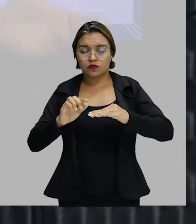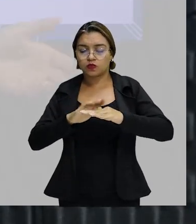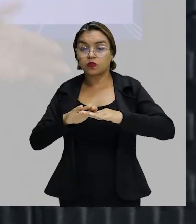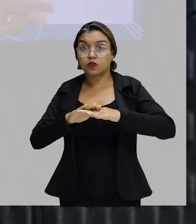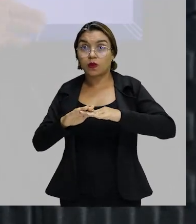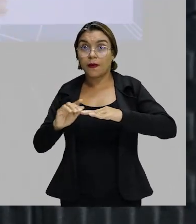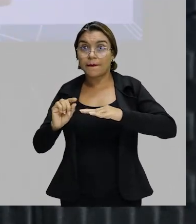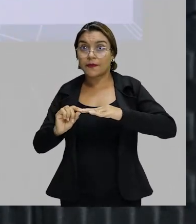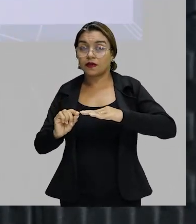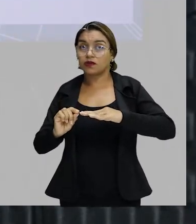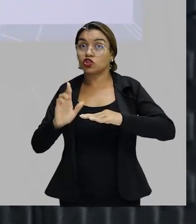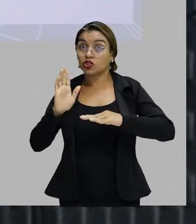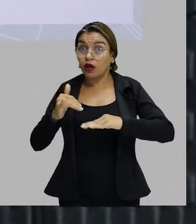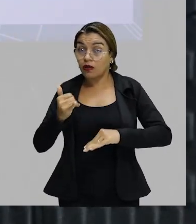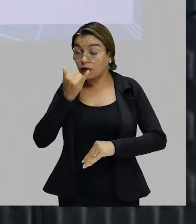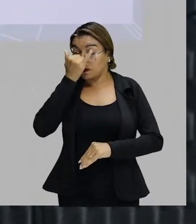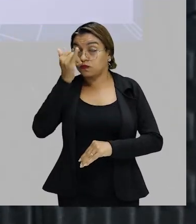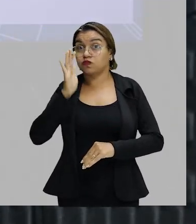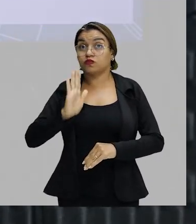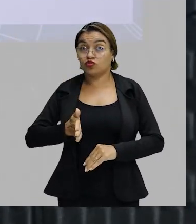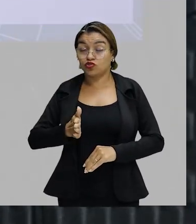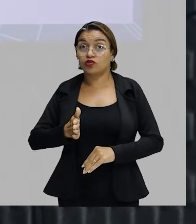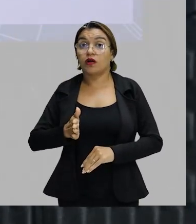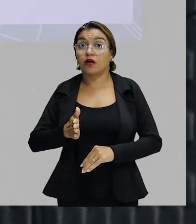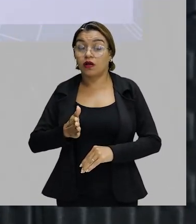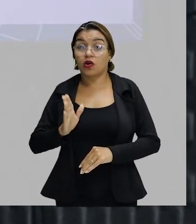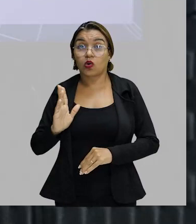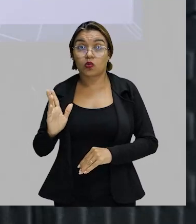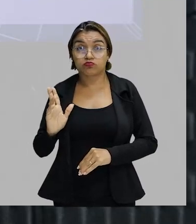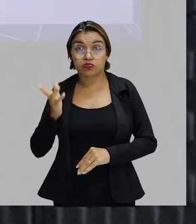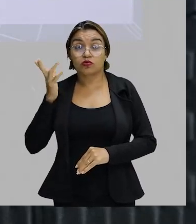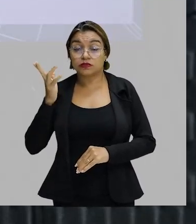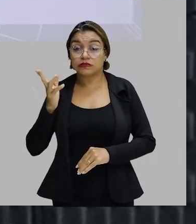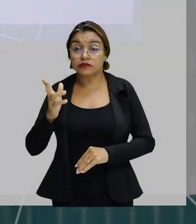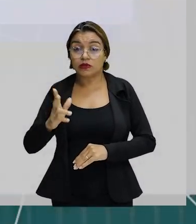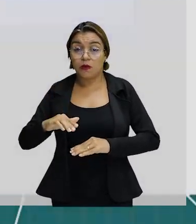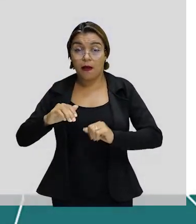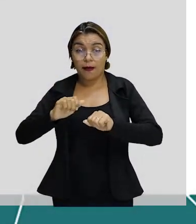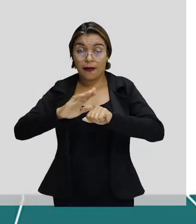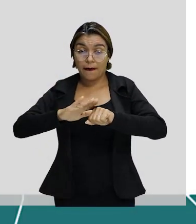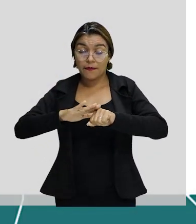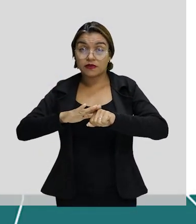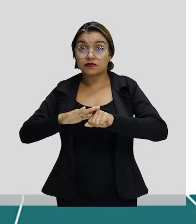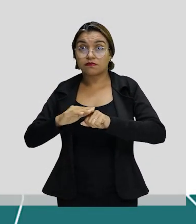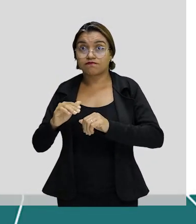aconteceram acidentes da ATL de atleta bater com a cabeça na plataforma